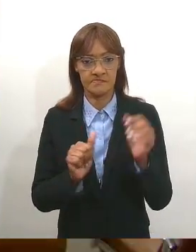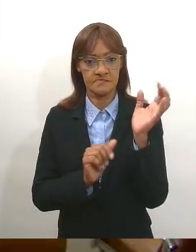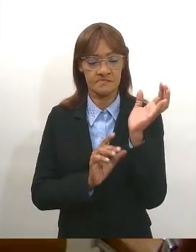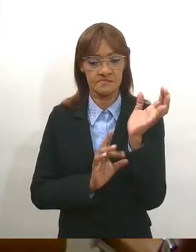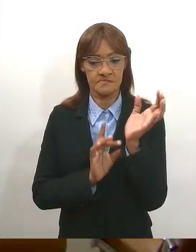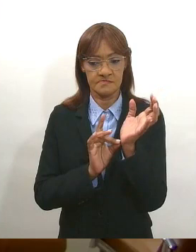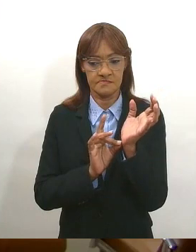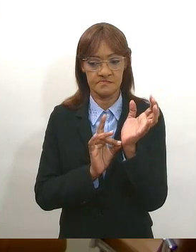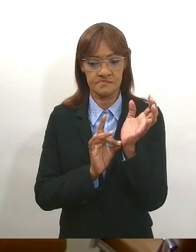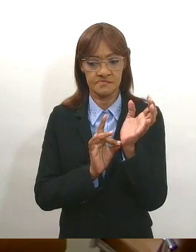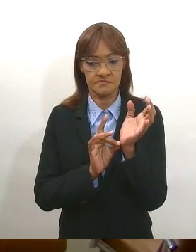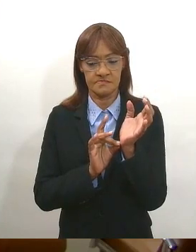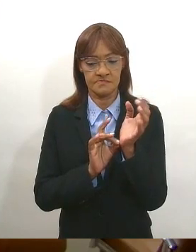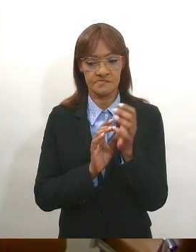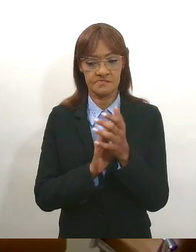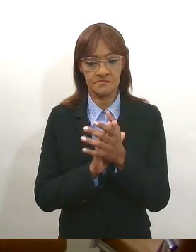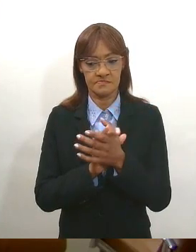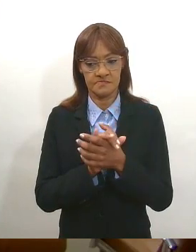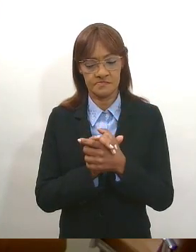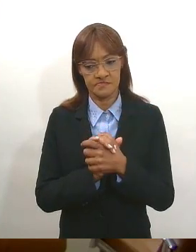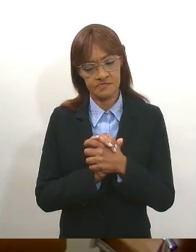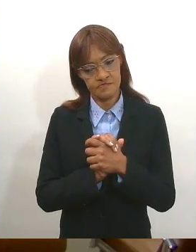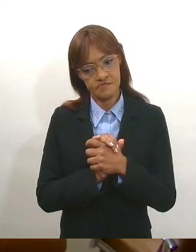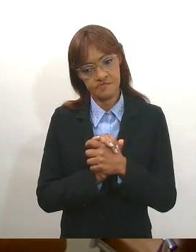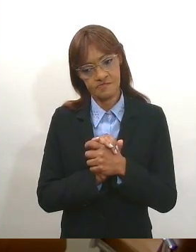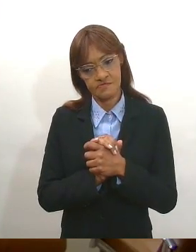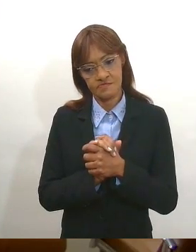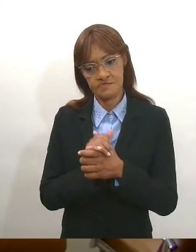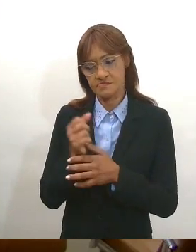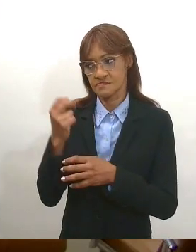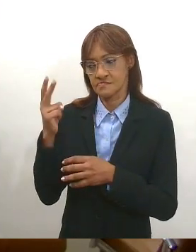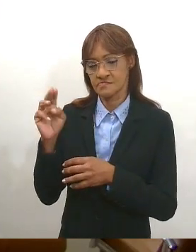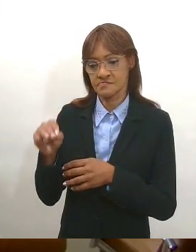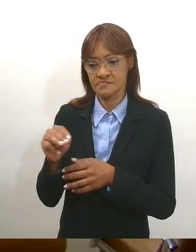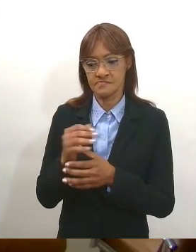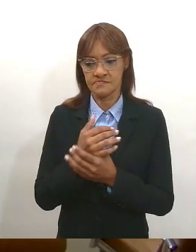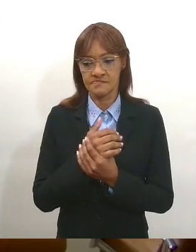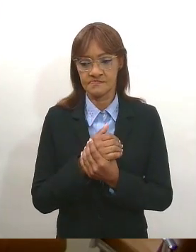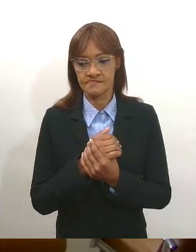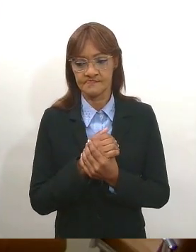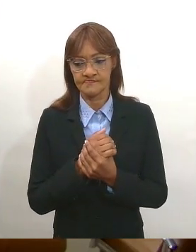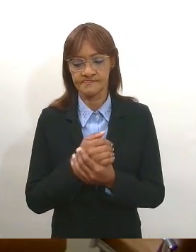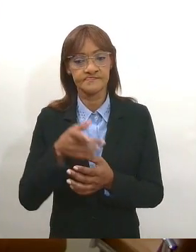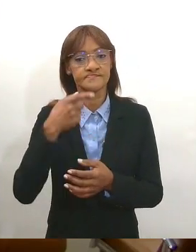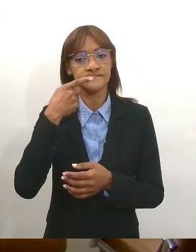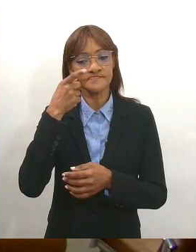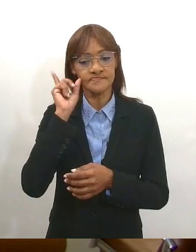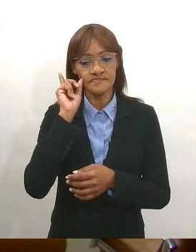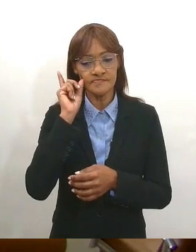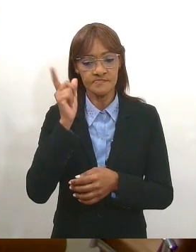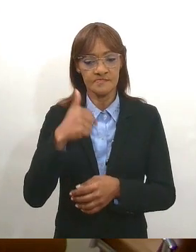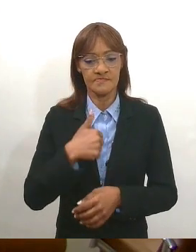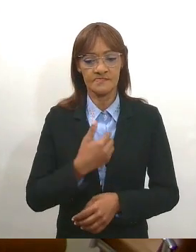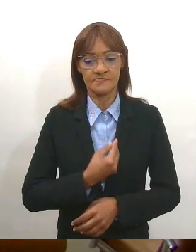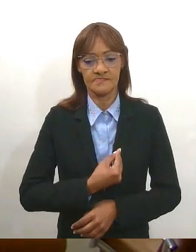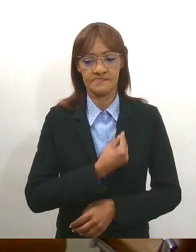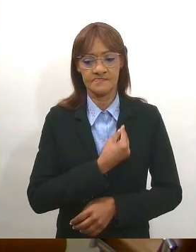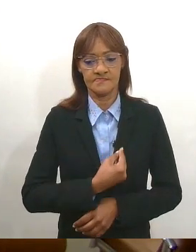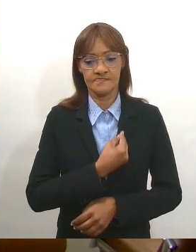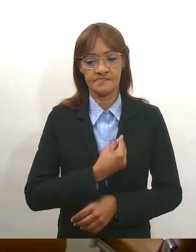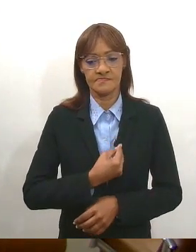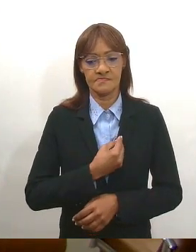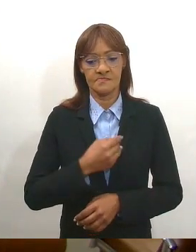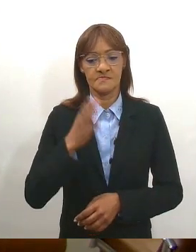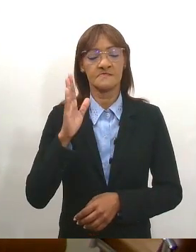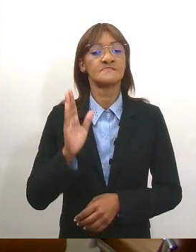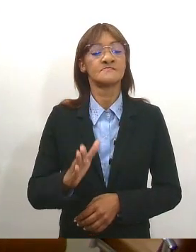Deputada, tem mais dois minutos. Ontem eu participei, né, da primeira Romaria das Mangabeiras,